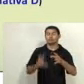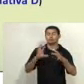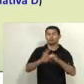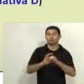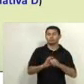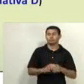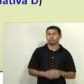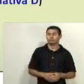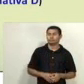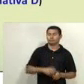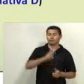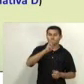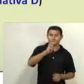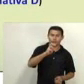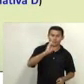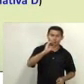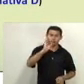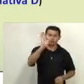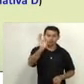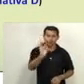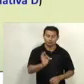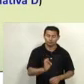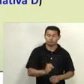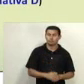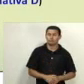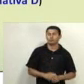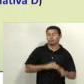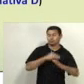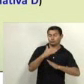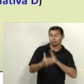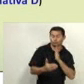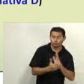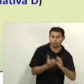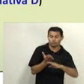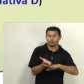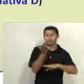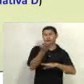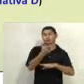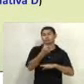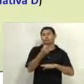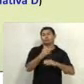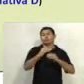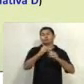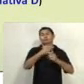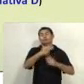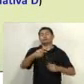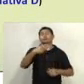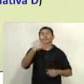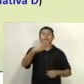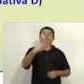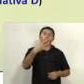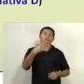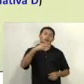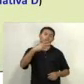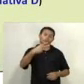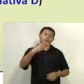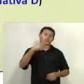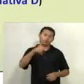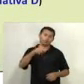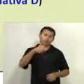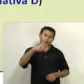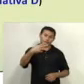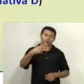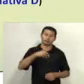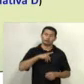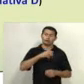fica 50%, que é todo lado acima de 200, menos 34,13. Resumindo, eu tenho o valor